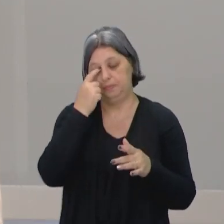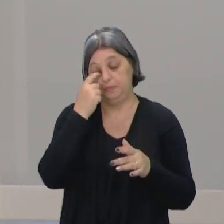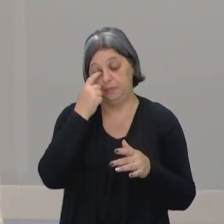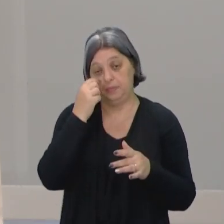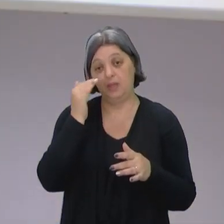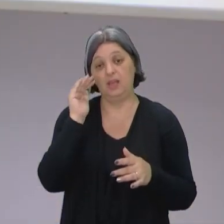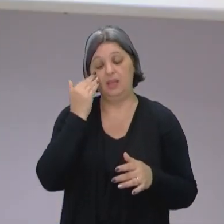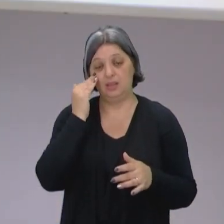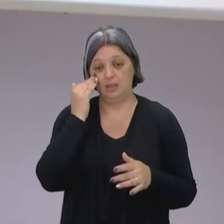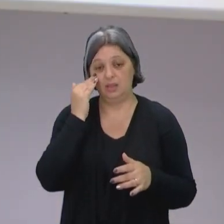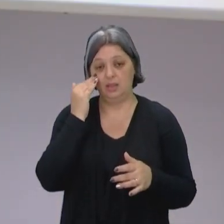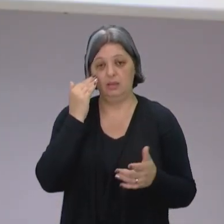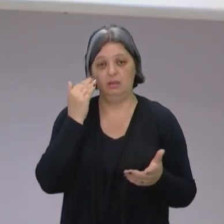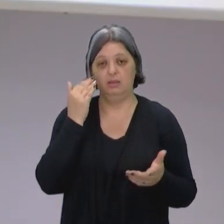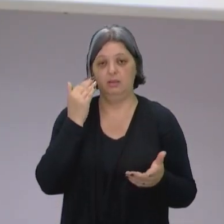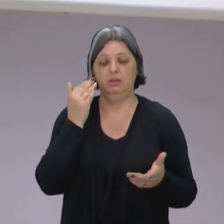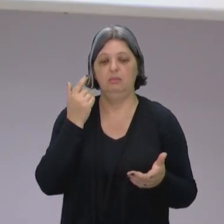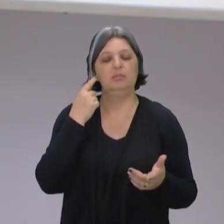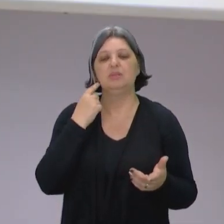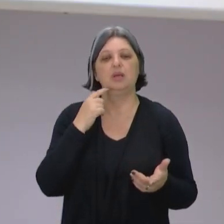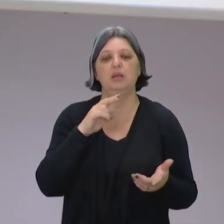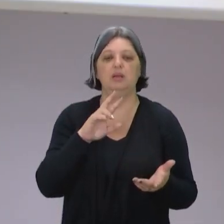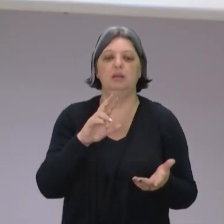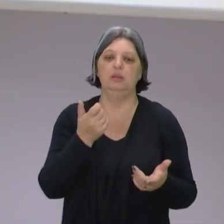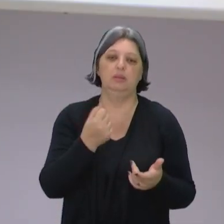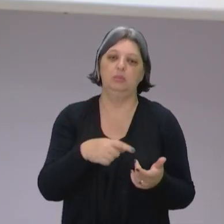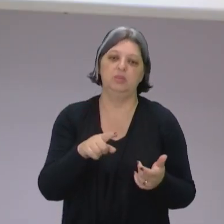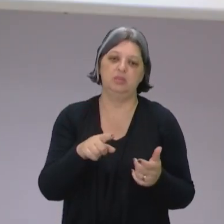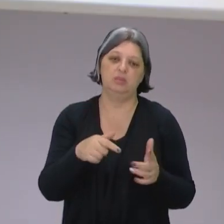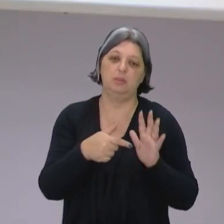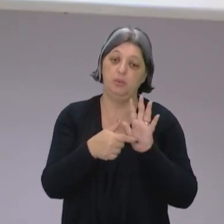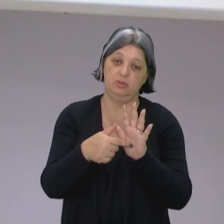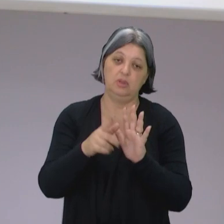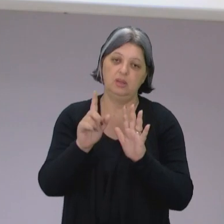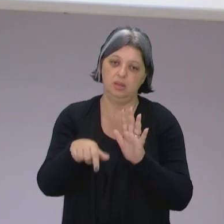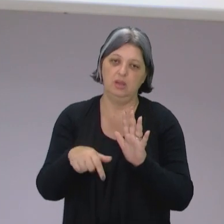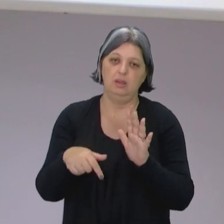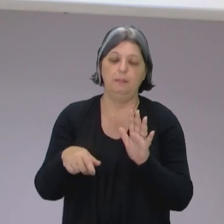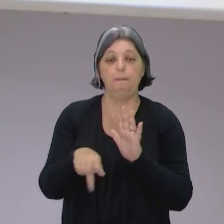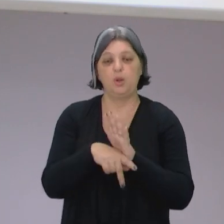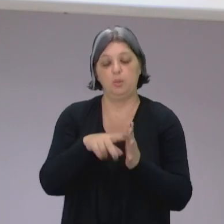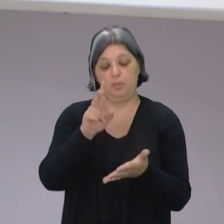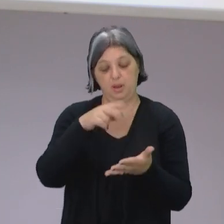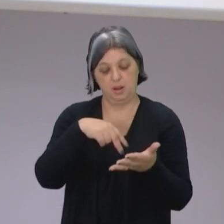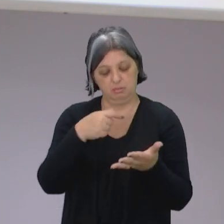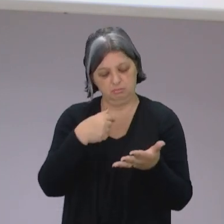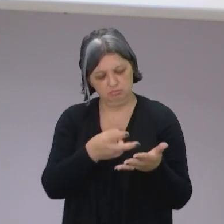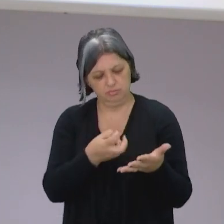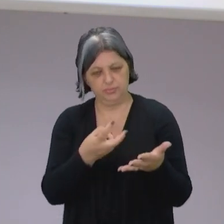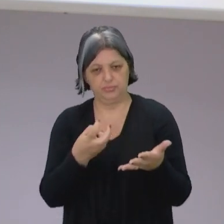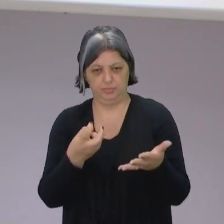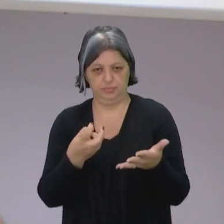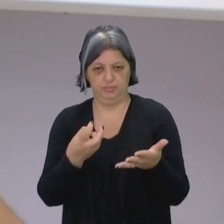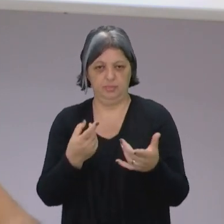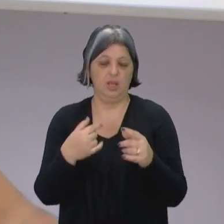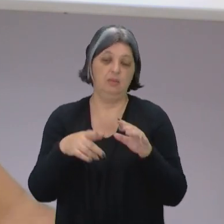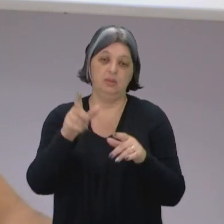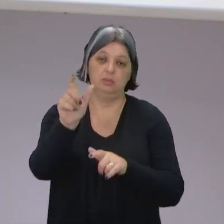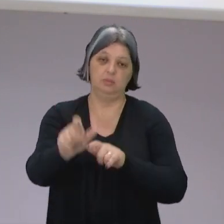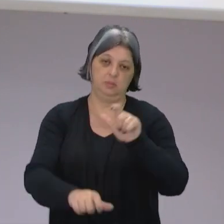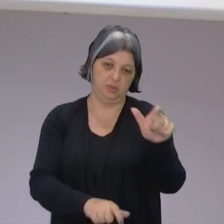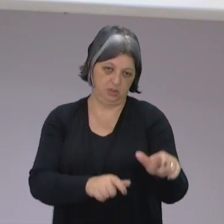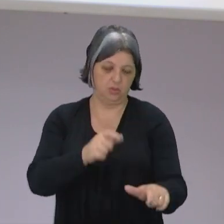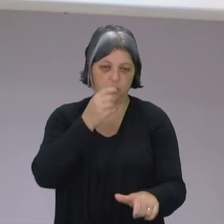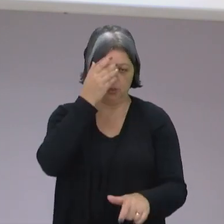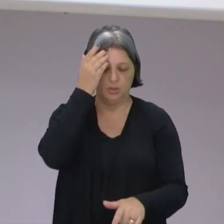de não fazer sentido, de não estar sendo citado ali, já é uma leitura. Isso. Né? Você perceber, por exemplo, uma pessoa, como